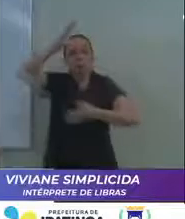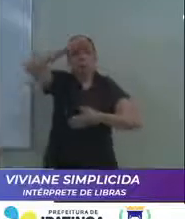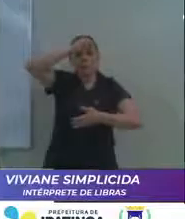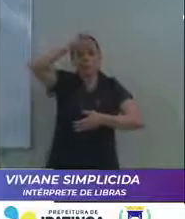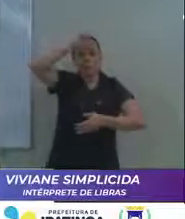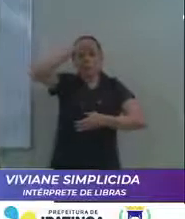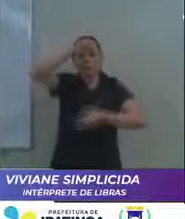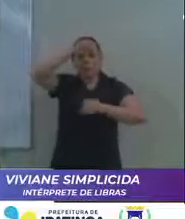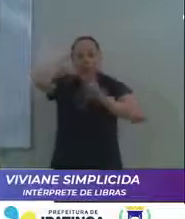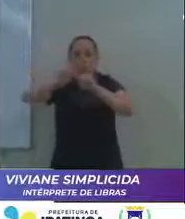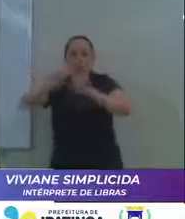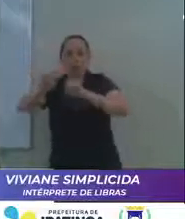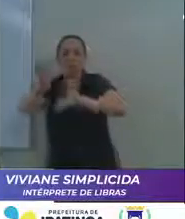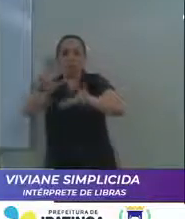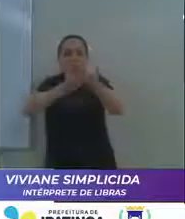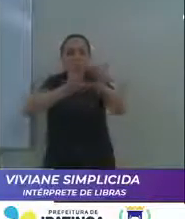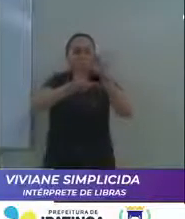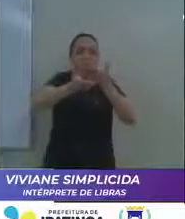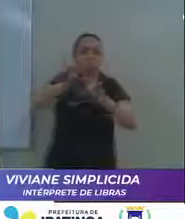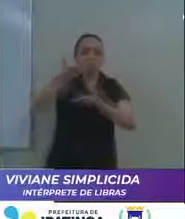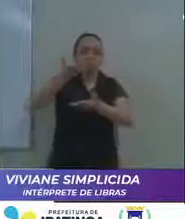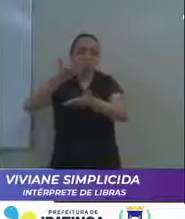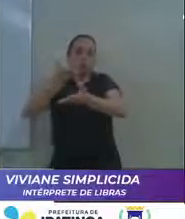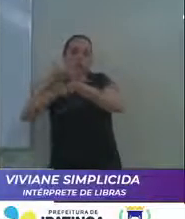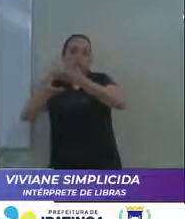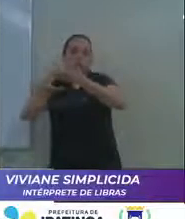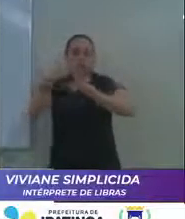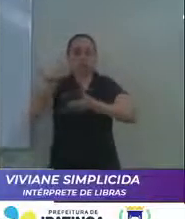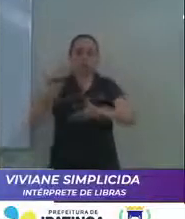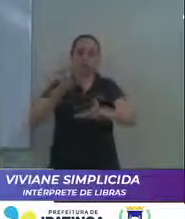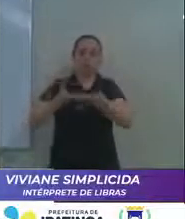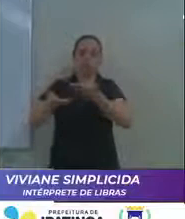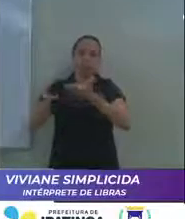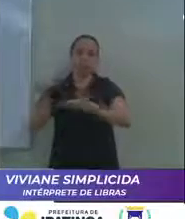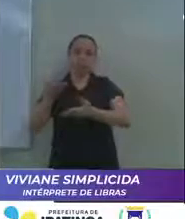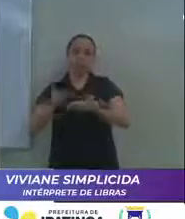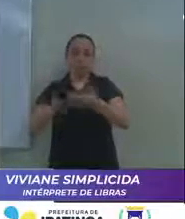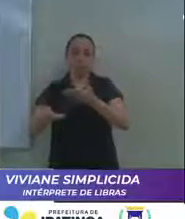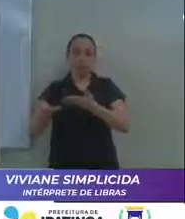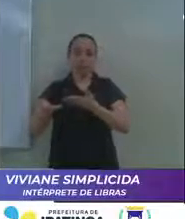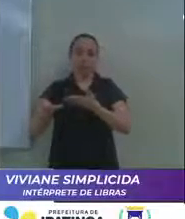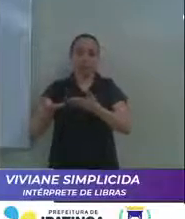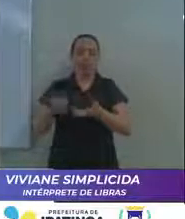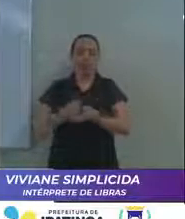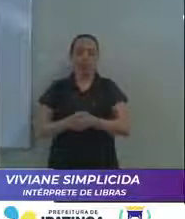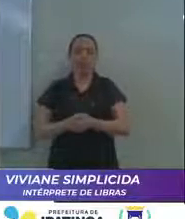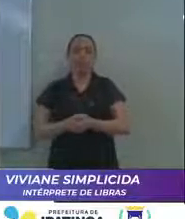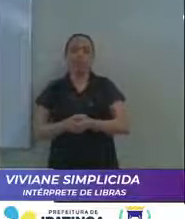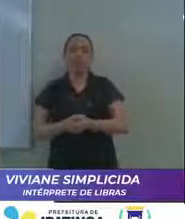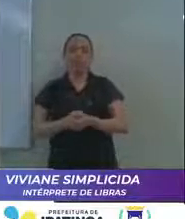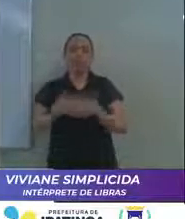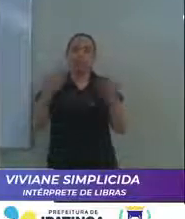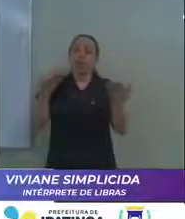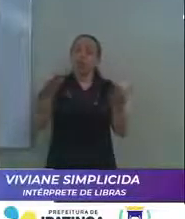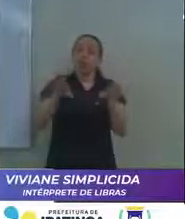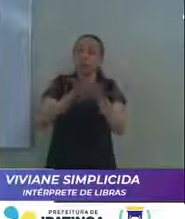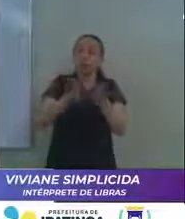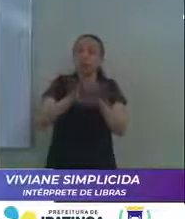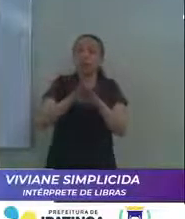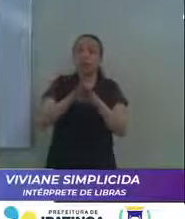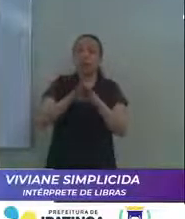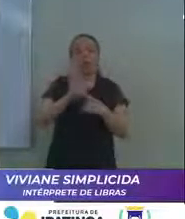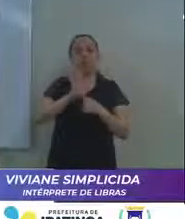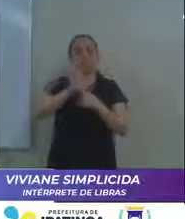uma troca e não como transmissão. Então, é uma forma que a gente tem de trocar conhecimentos e uma forma da gente se